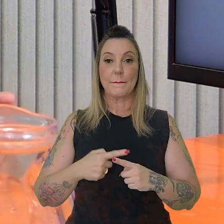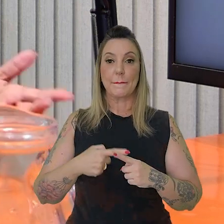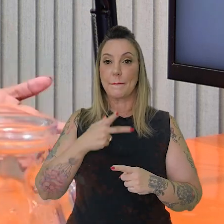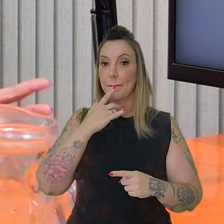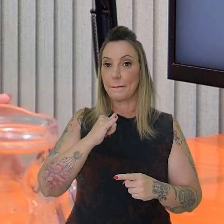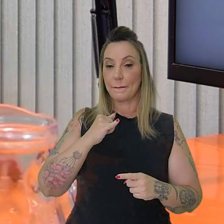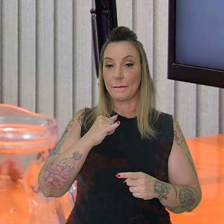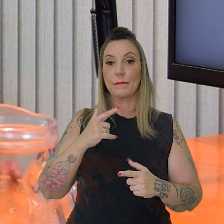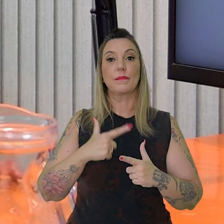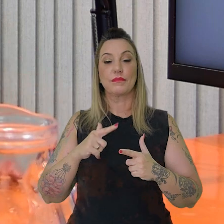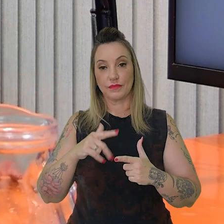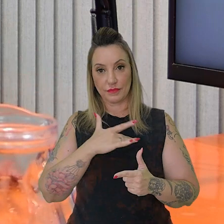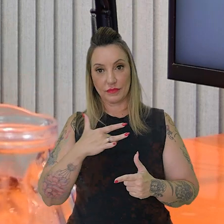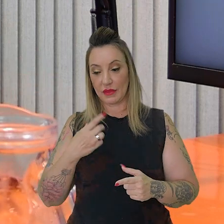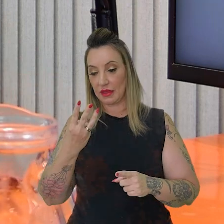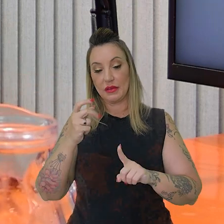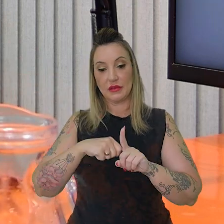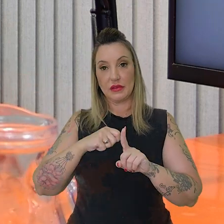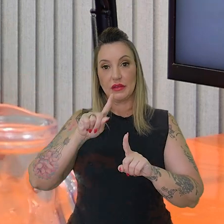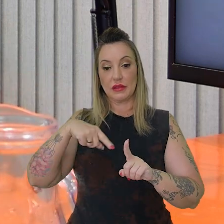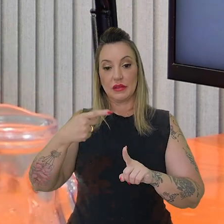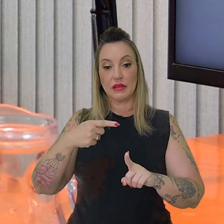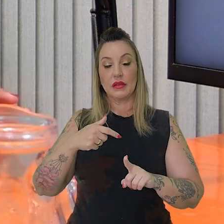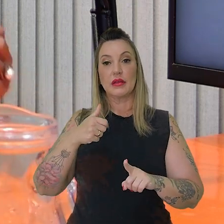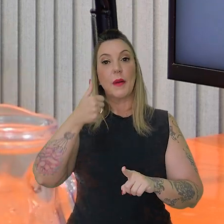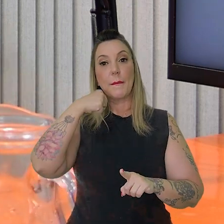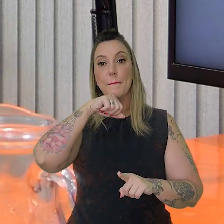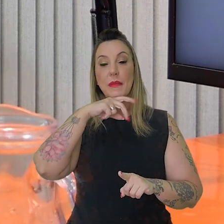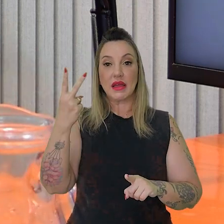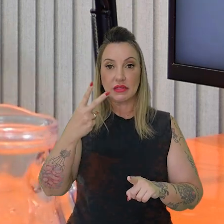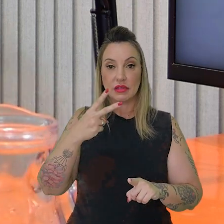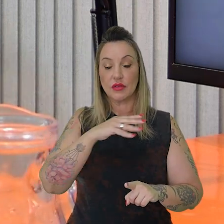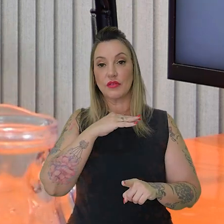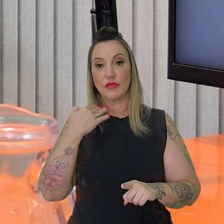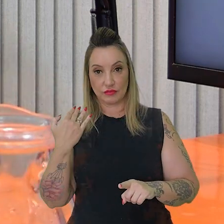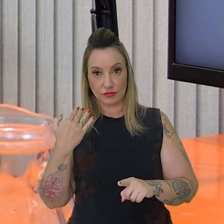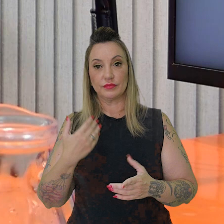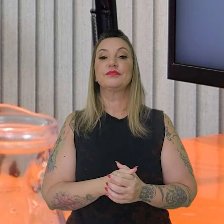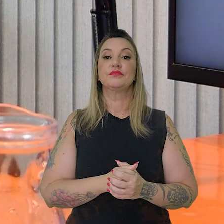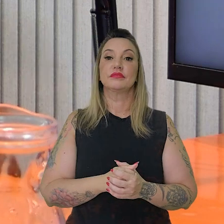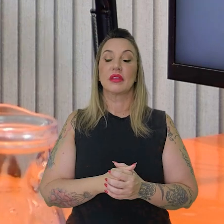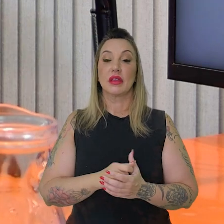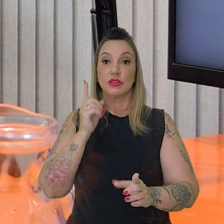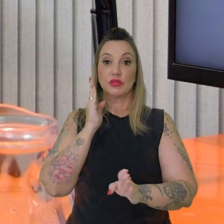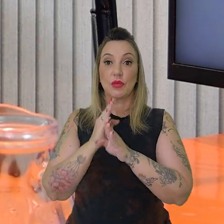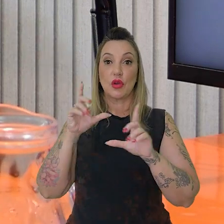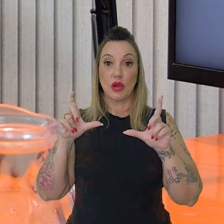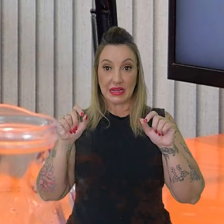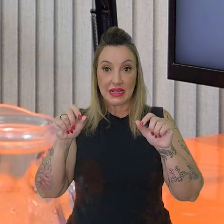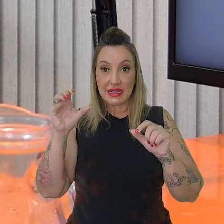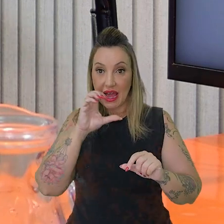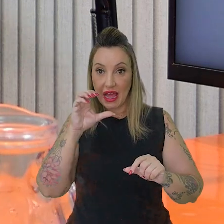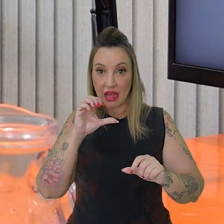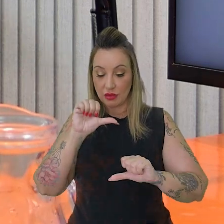tava passando um problema de saúde três meses depois minha madraço chegou a falecer Descobriu um câncer muito rápido gente então